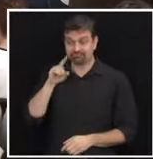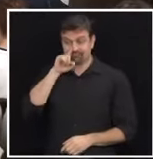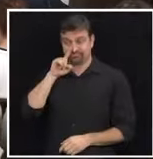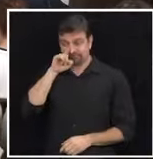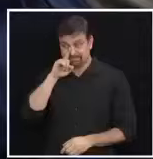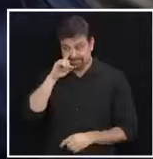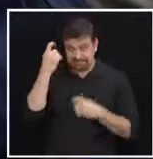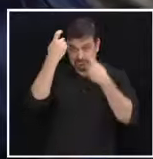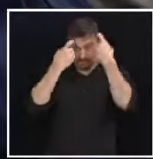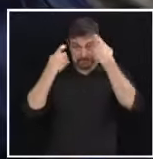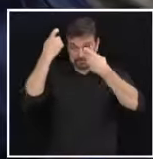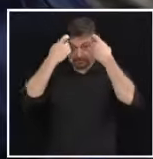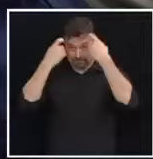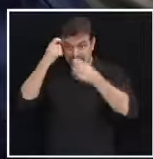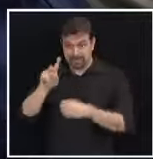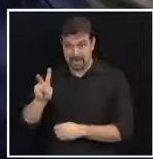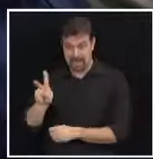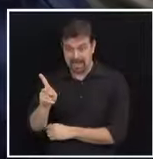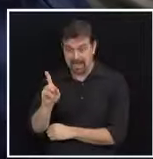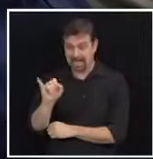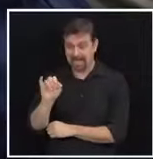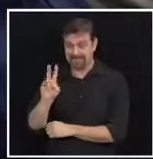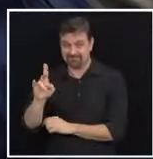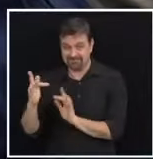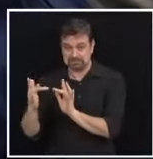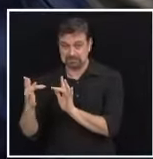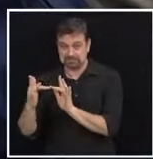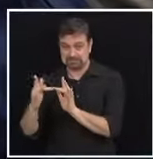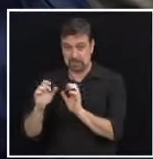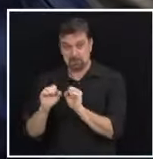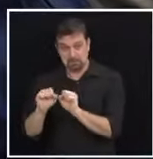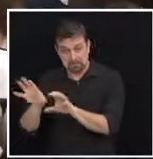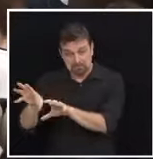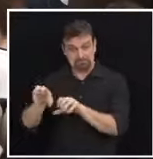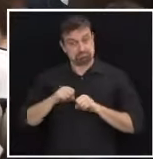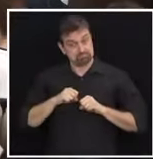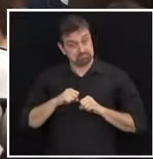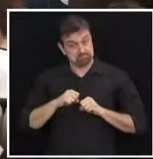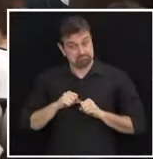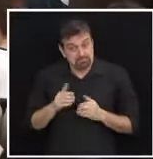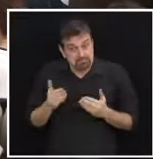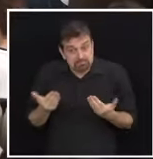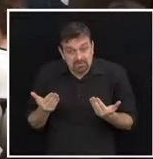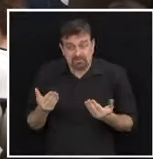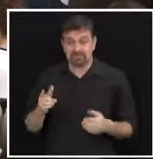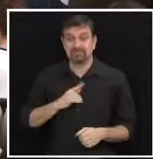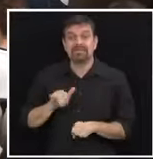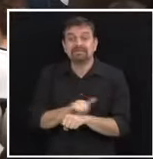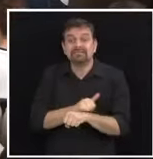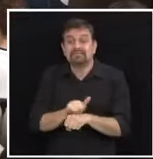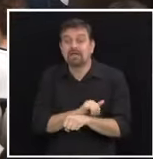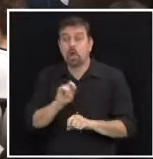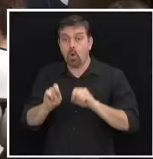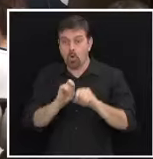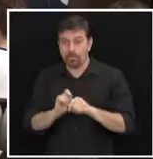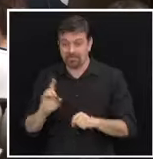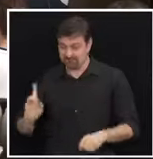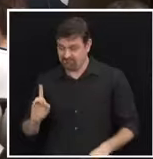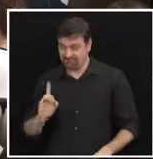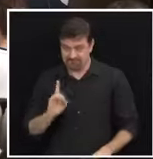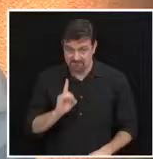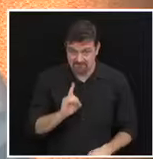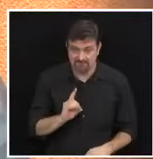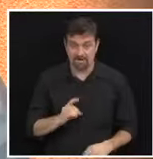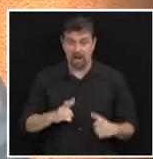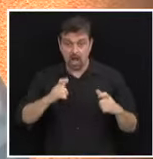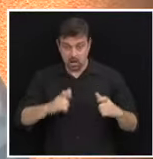uma grande preocupação de ter se exposta ao HIV. E daí tem essa estratégia que você deve procurar um serviço